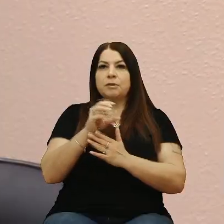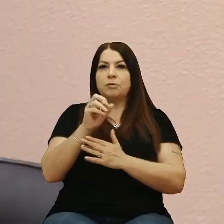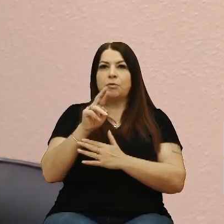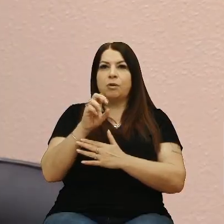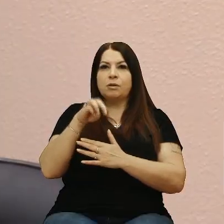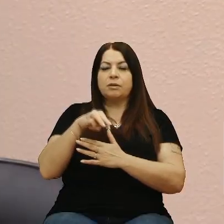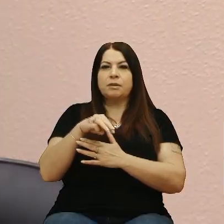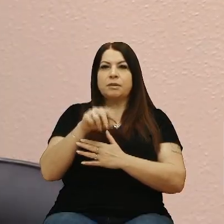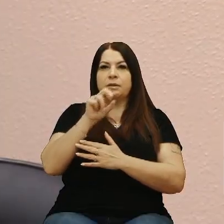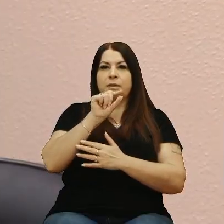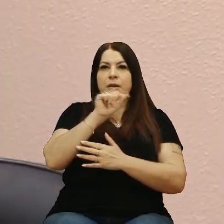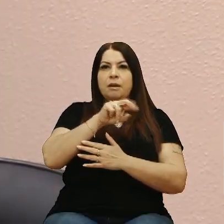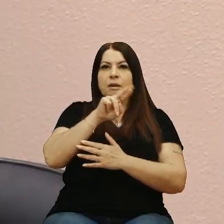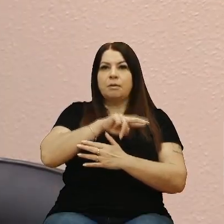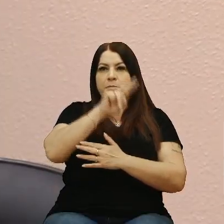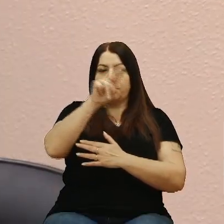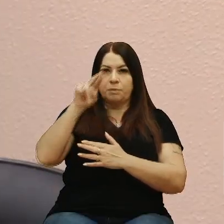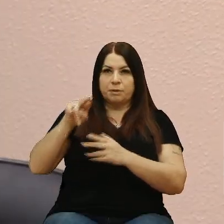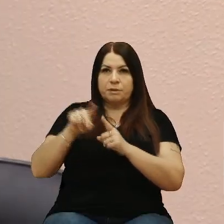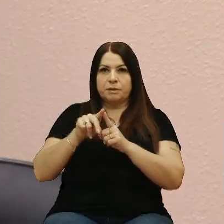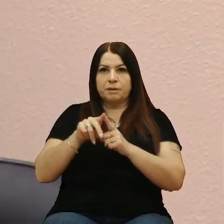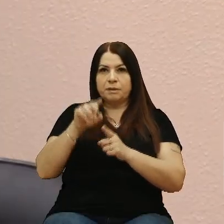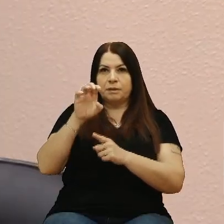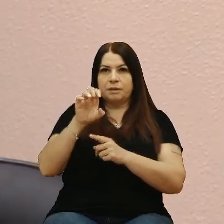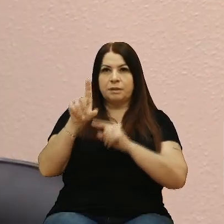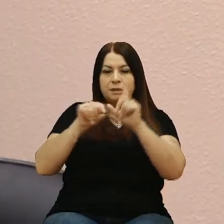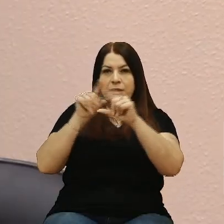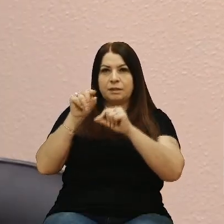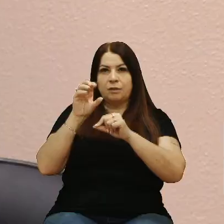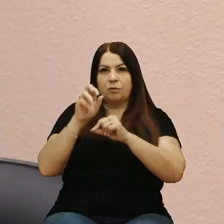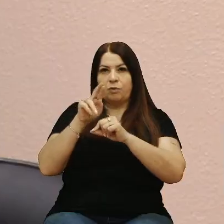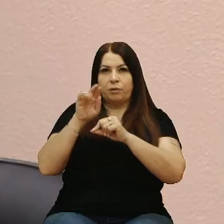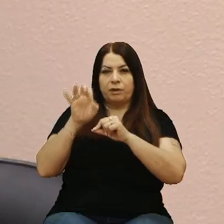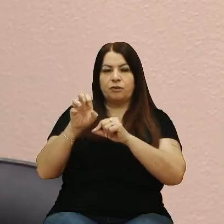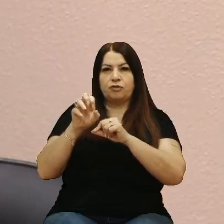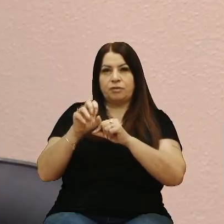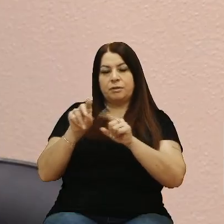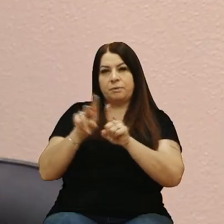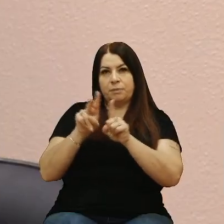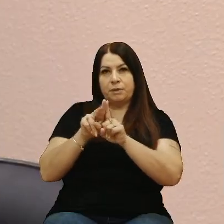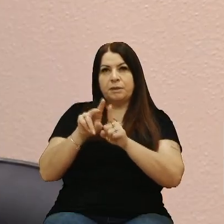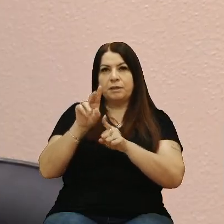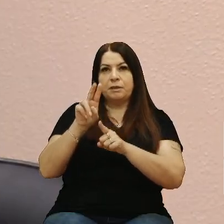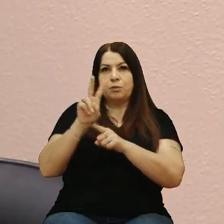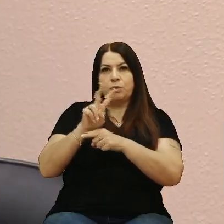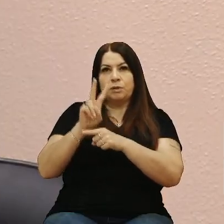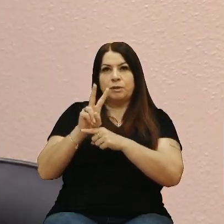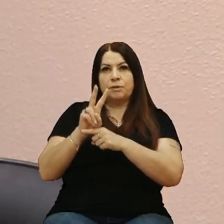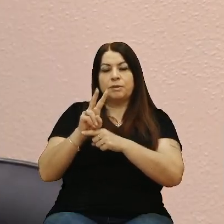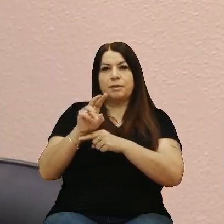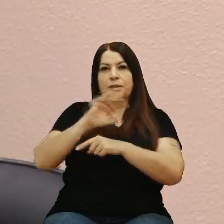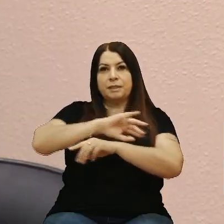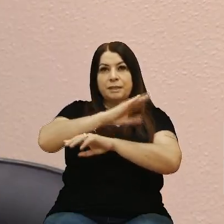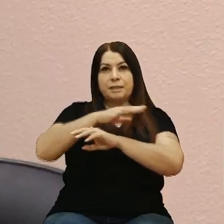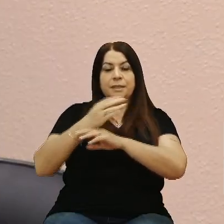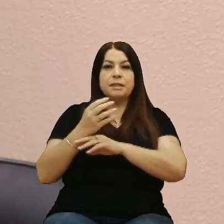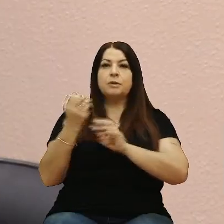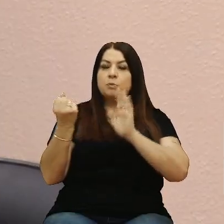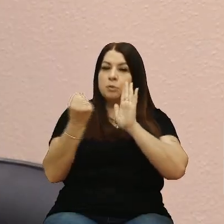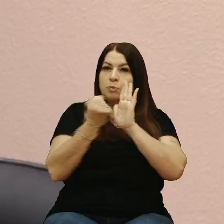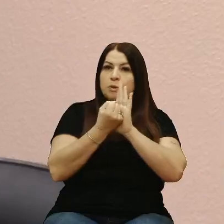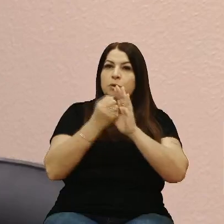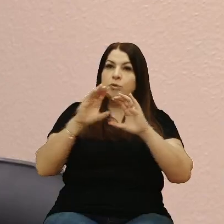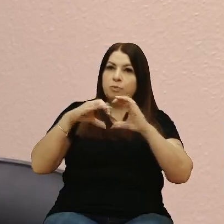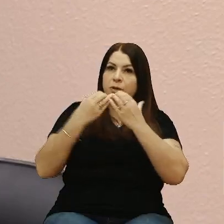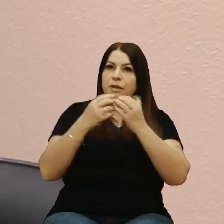Paramaçônica, Ordem Estrela do Oriente, capítulo Guardiãs da Serra. é muito simbólico para Caxias do Sul, para a